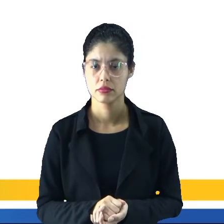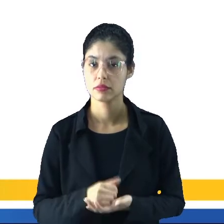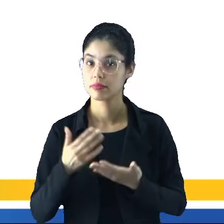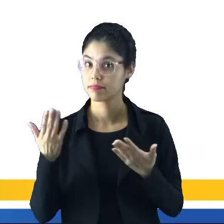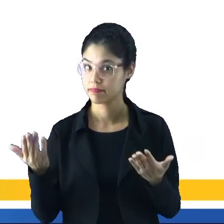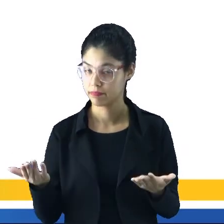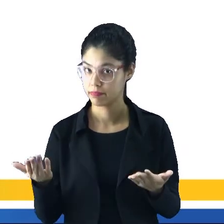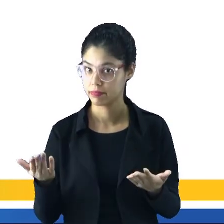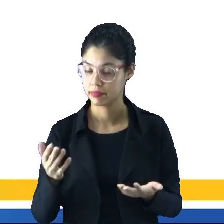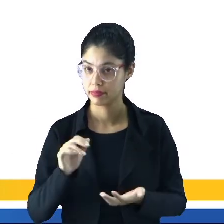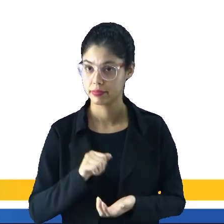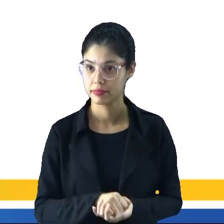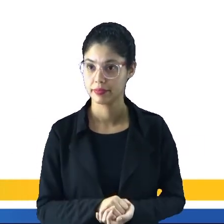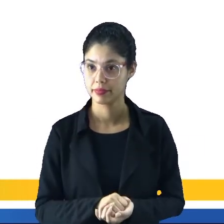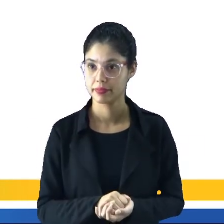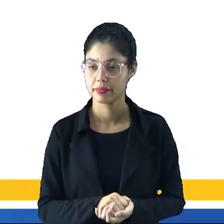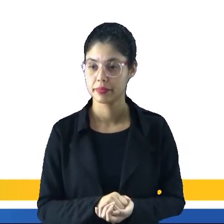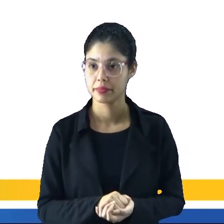E aí?